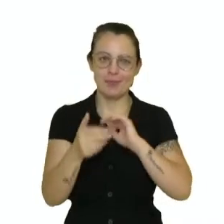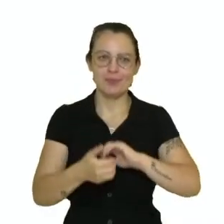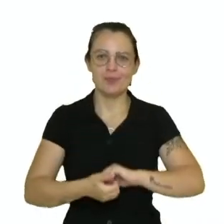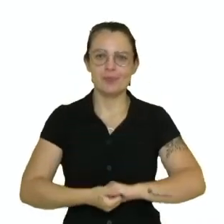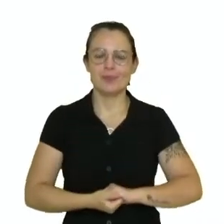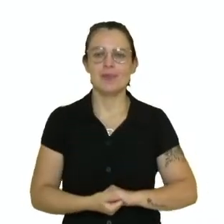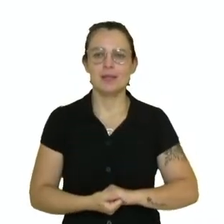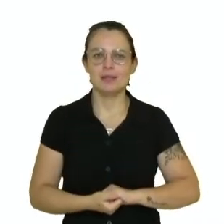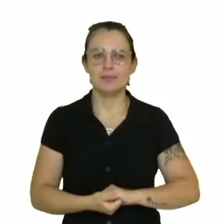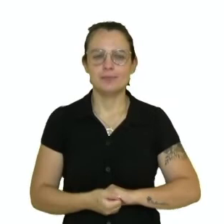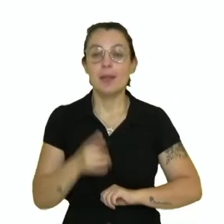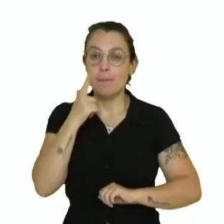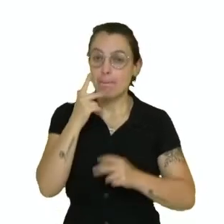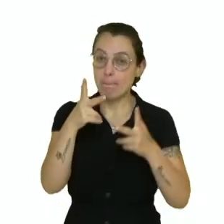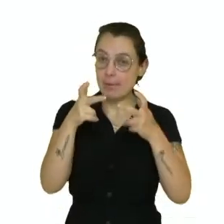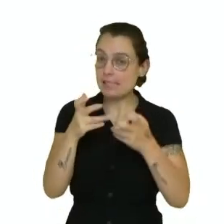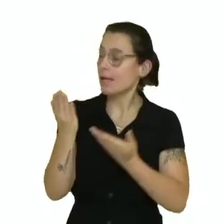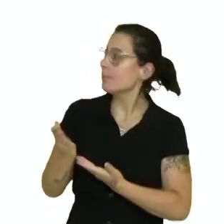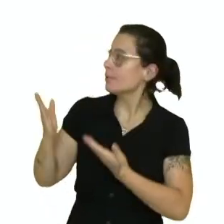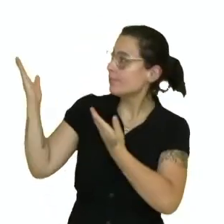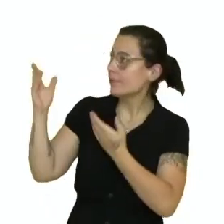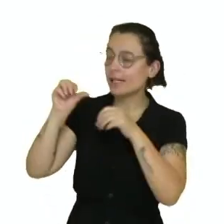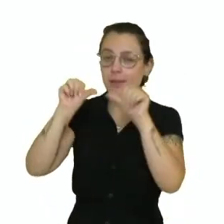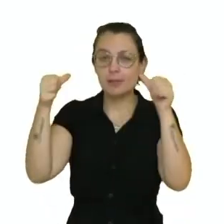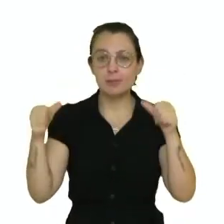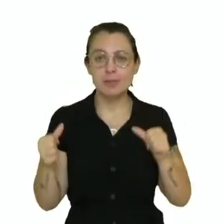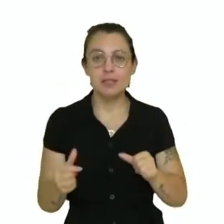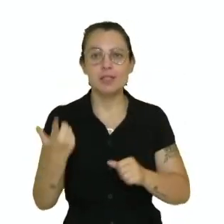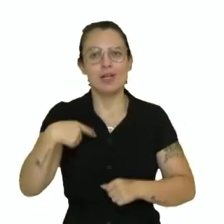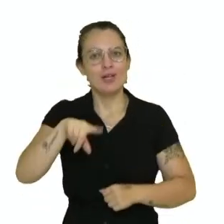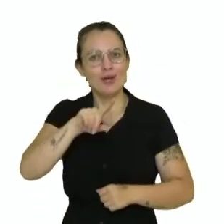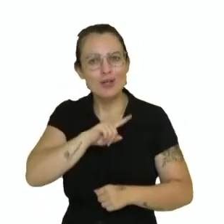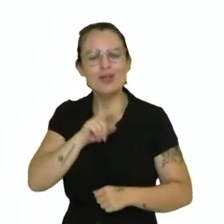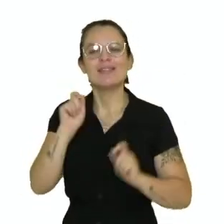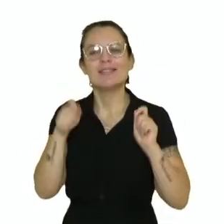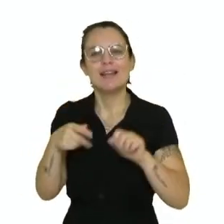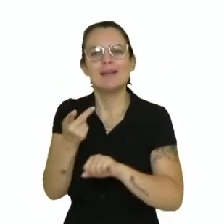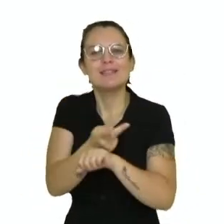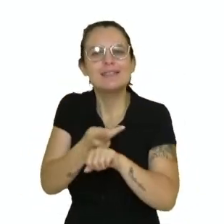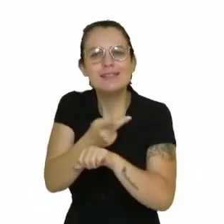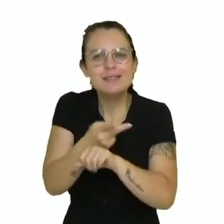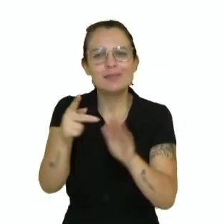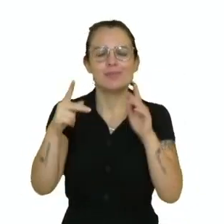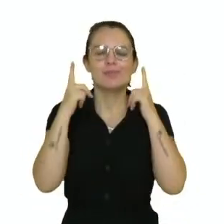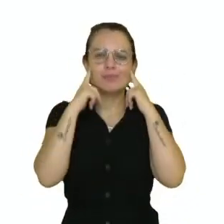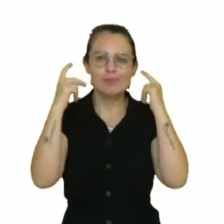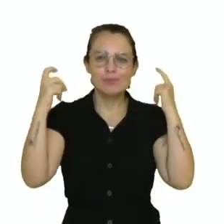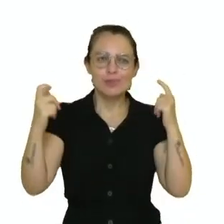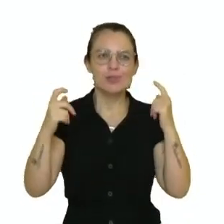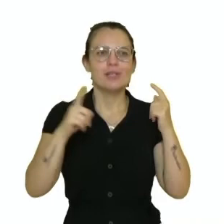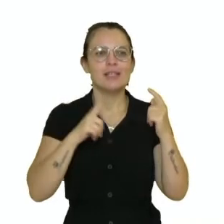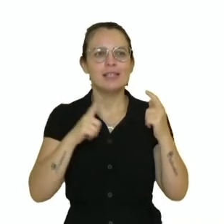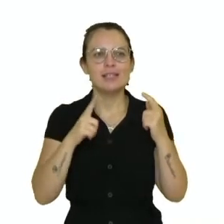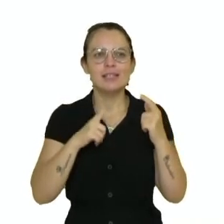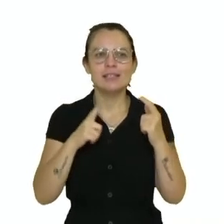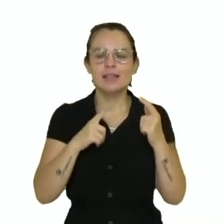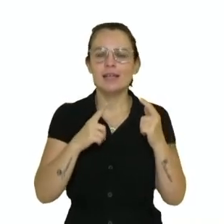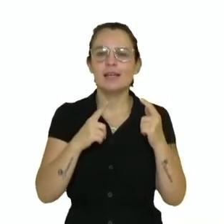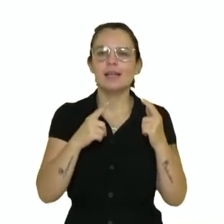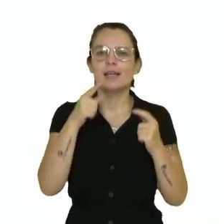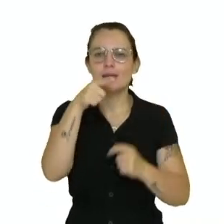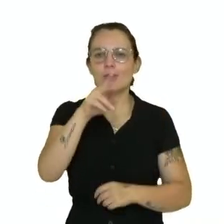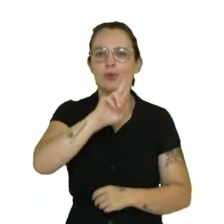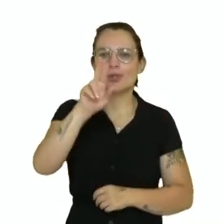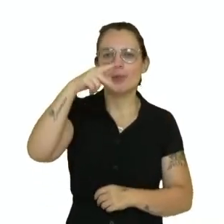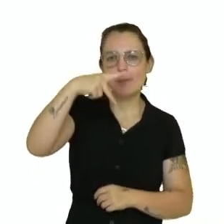Podemos explorar as múltiplas possibilidades de som com o nosso corpo e os objetos à nossa volta. Aqui eu trouxe para vocês um pentagrama,